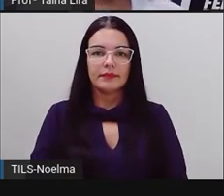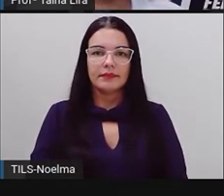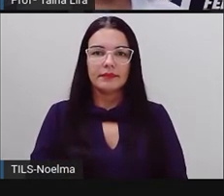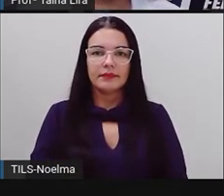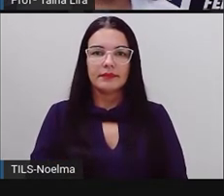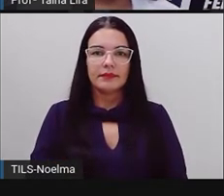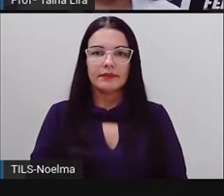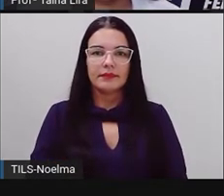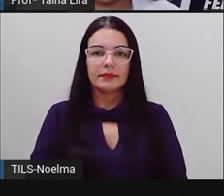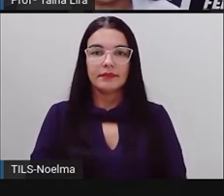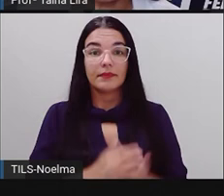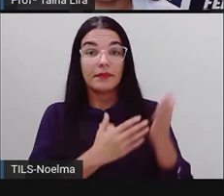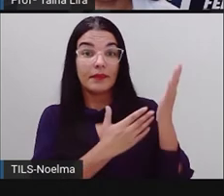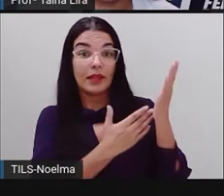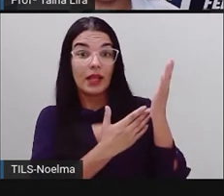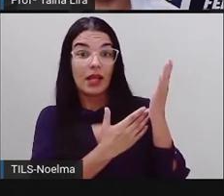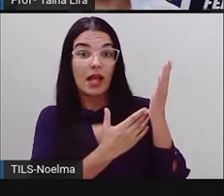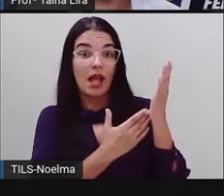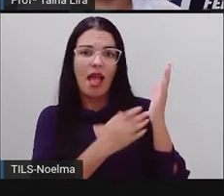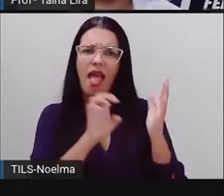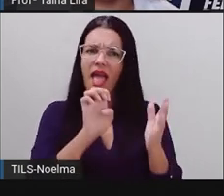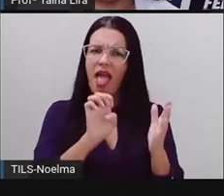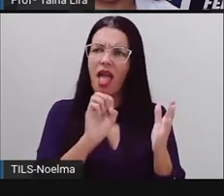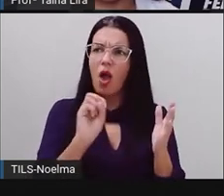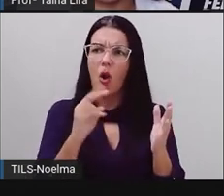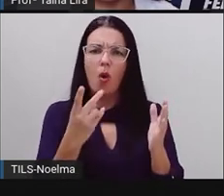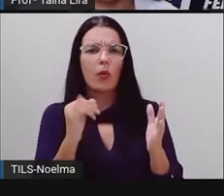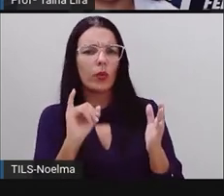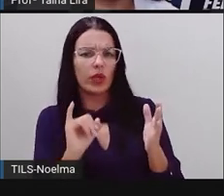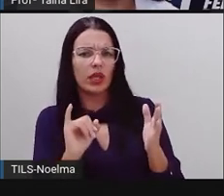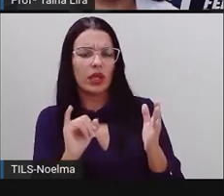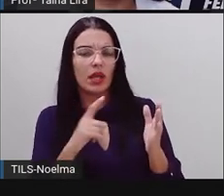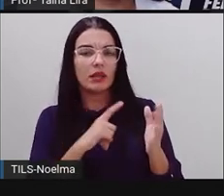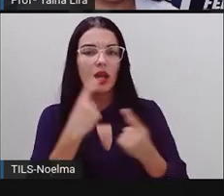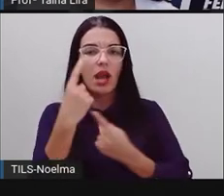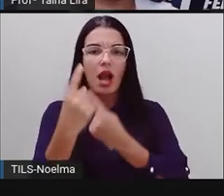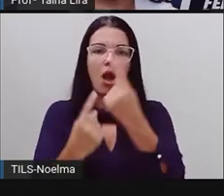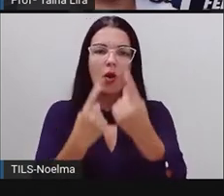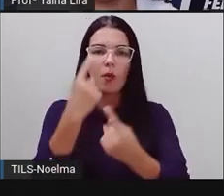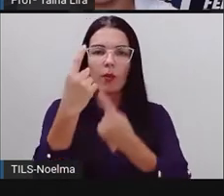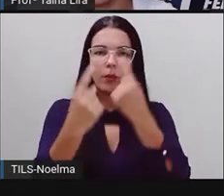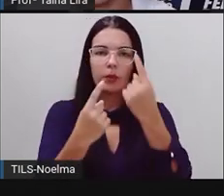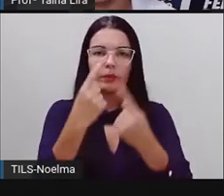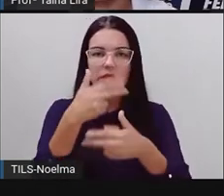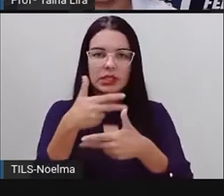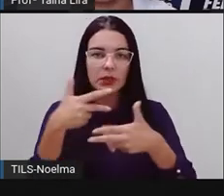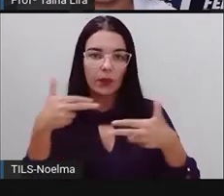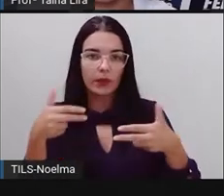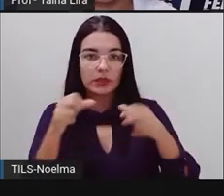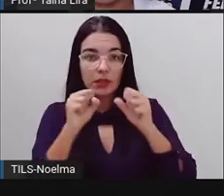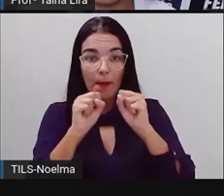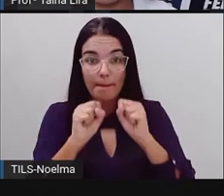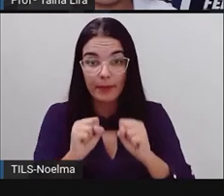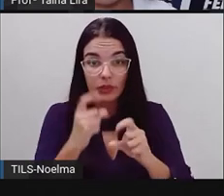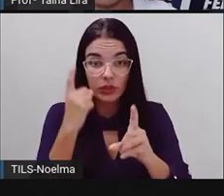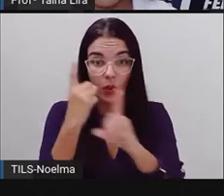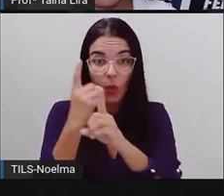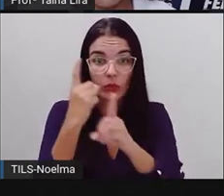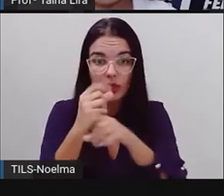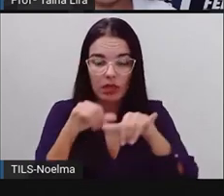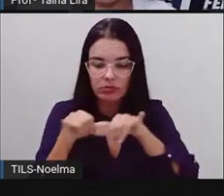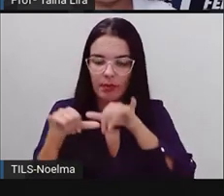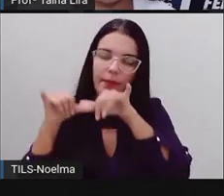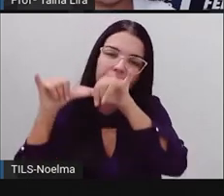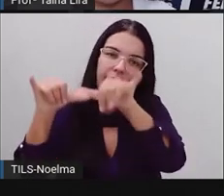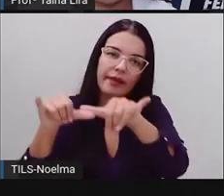lá com e ou com i eu tenho aqui o nome né de algumas alguns produtos de que nós encontramos no